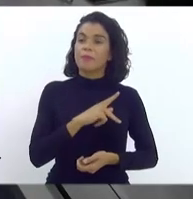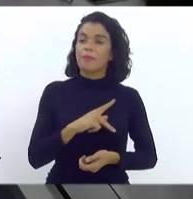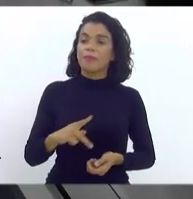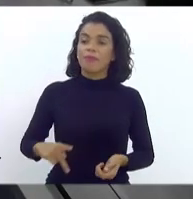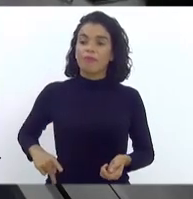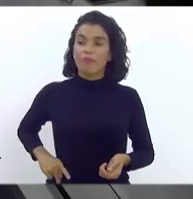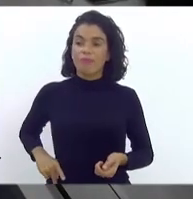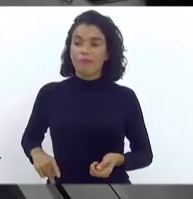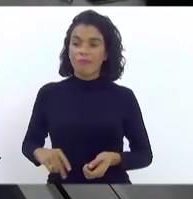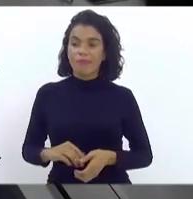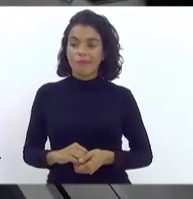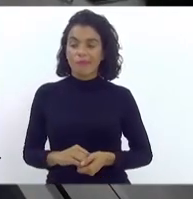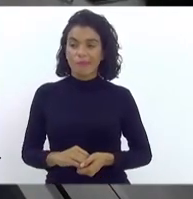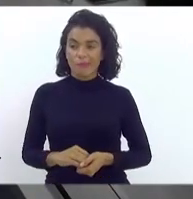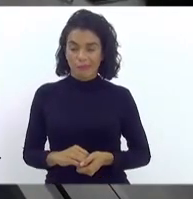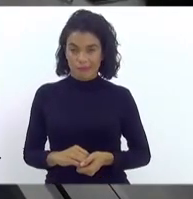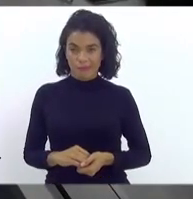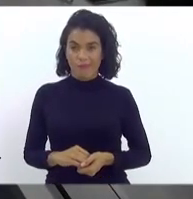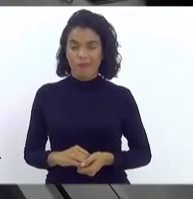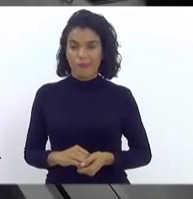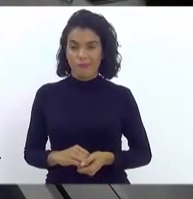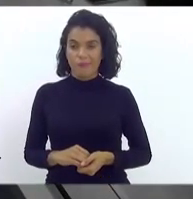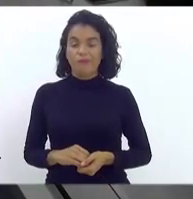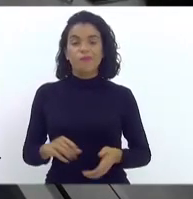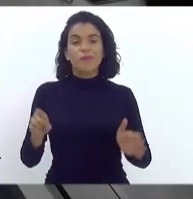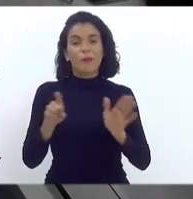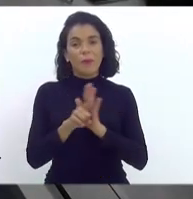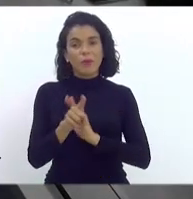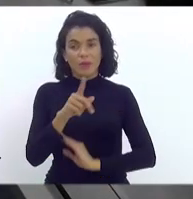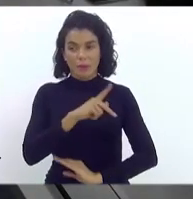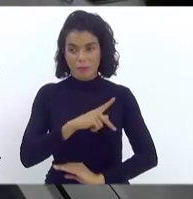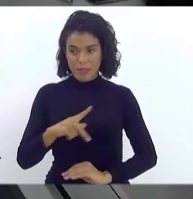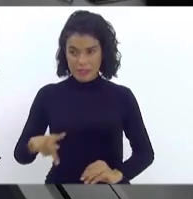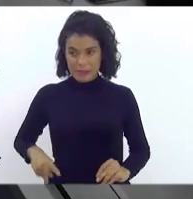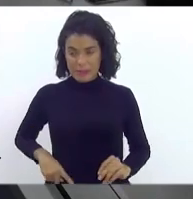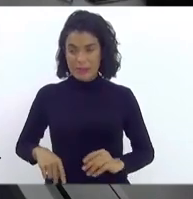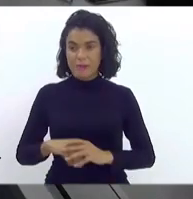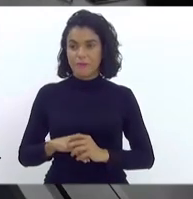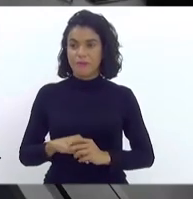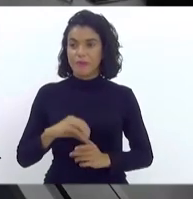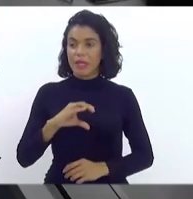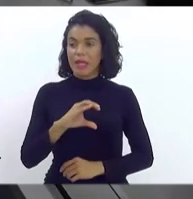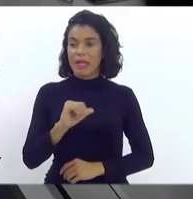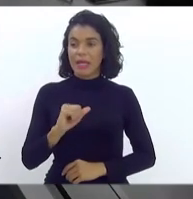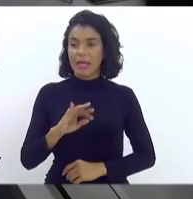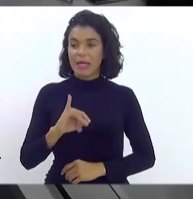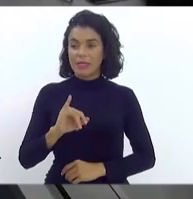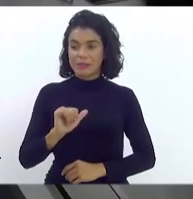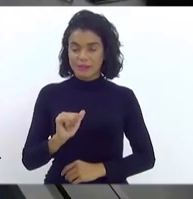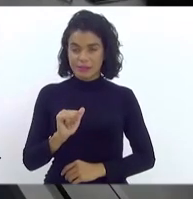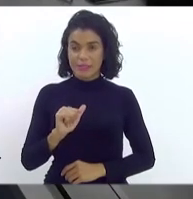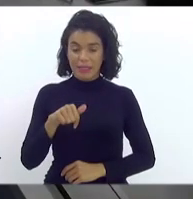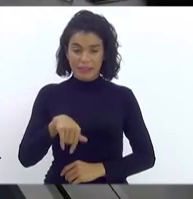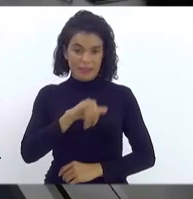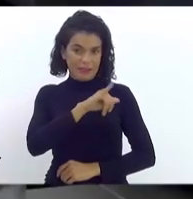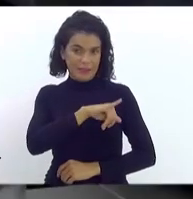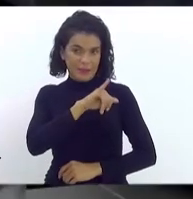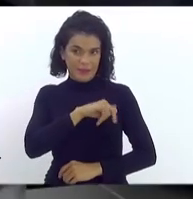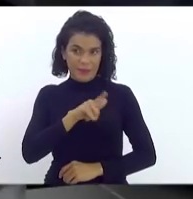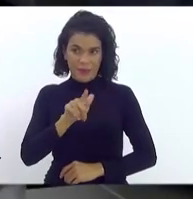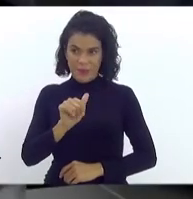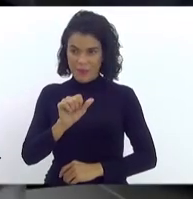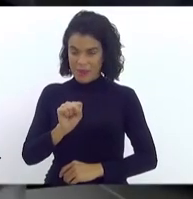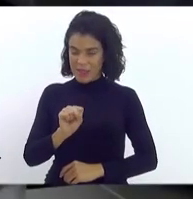deputado Brasil. Pergunta aqui à nossa presidente, né? Carla, porque quando aqui no Rio de Janeiro o gás está